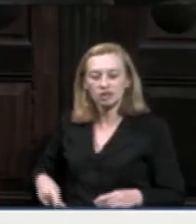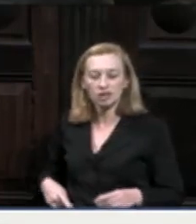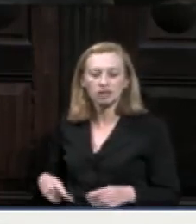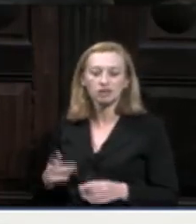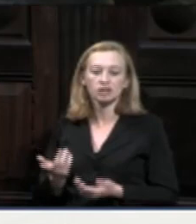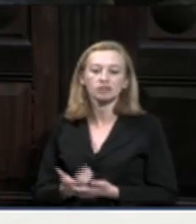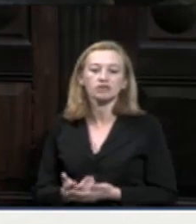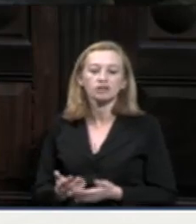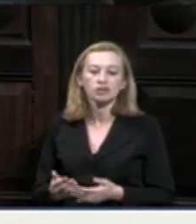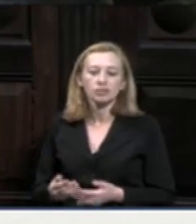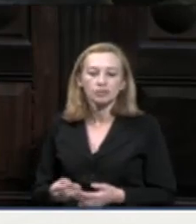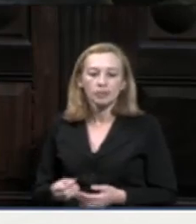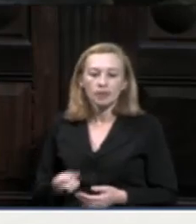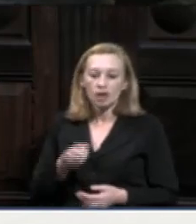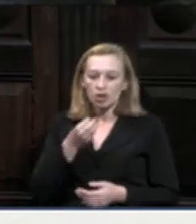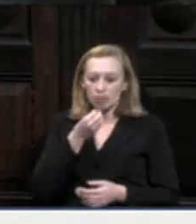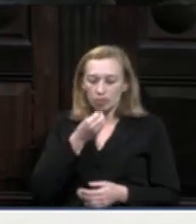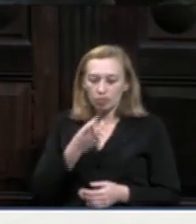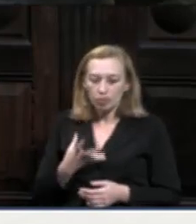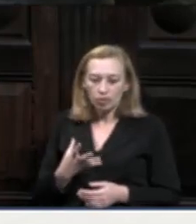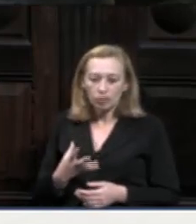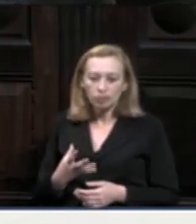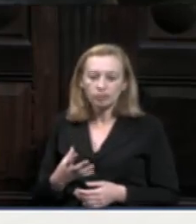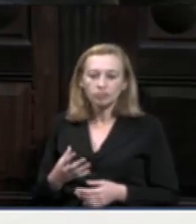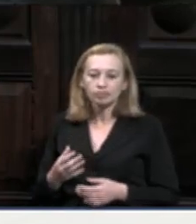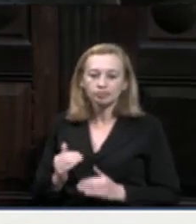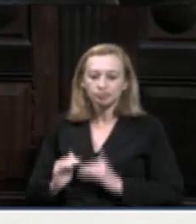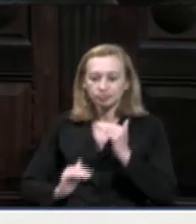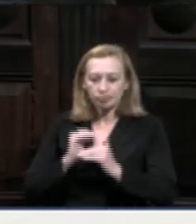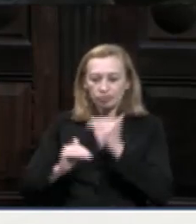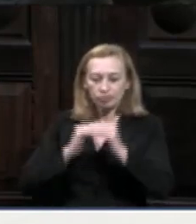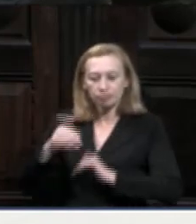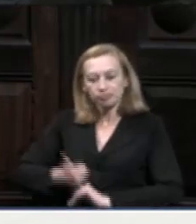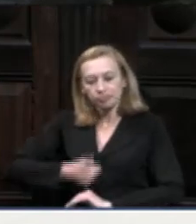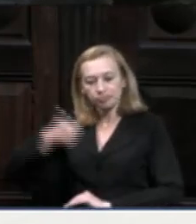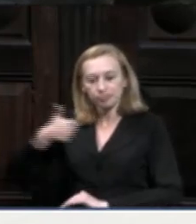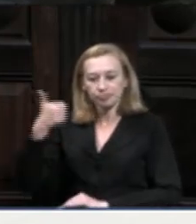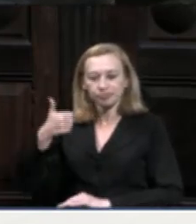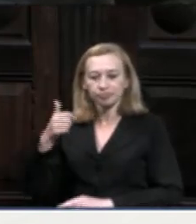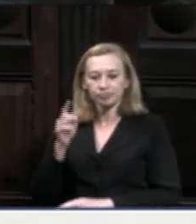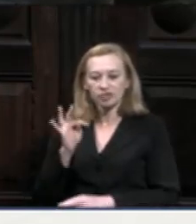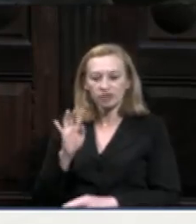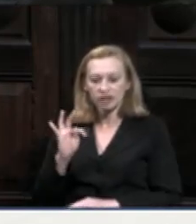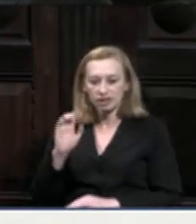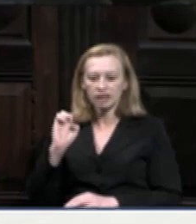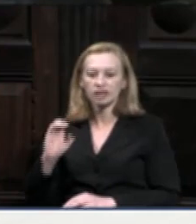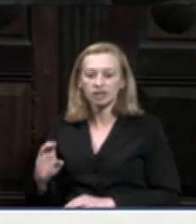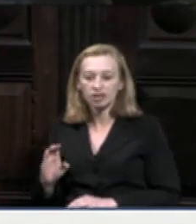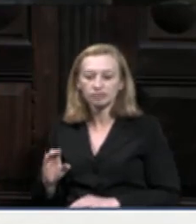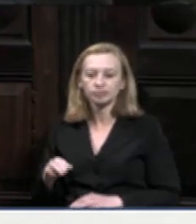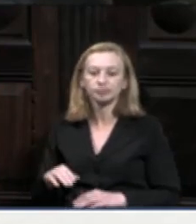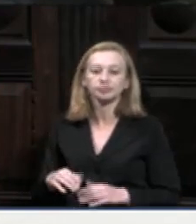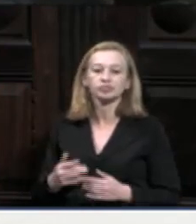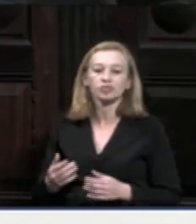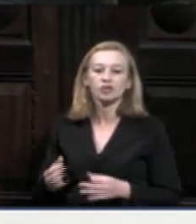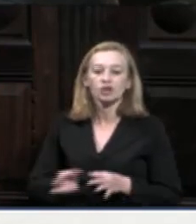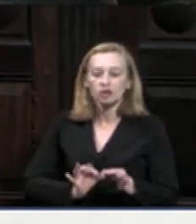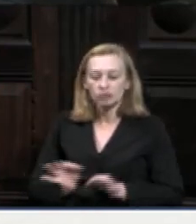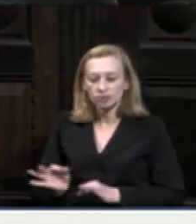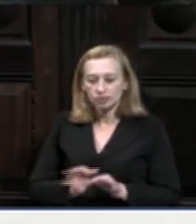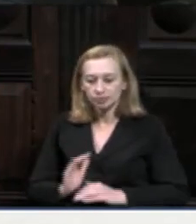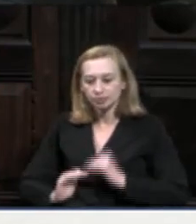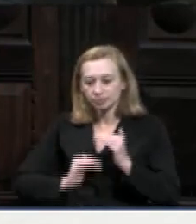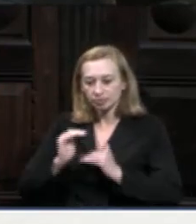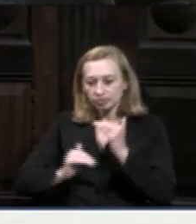de redefinição do desenho institucional da FATEC, avançando nos processos participativos, avançando na sua